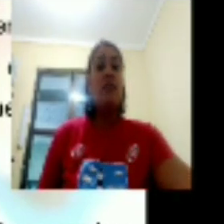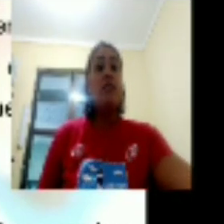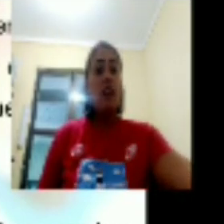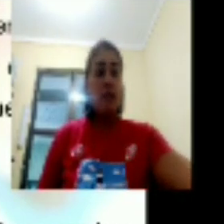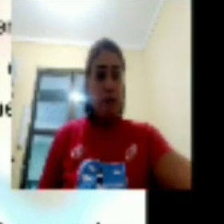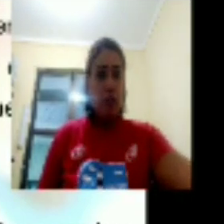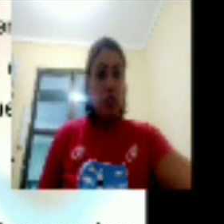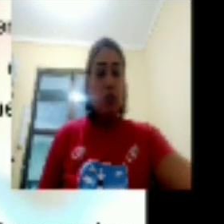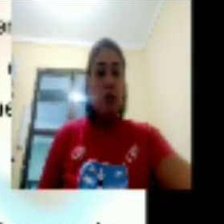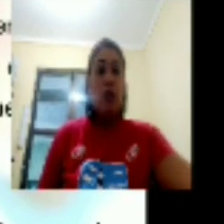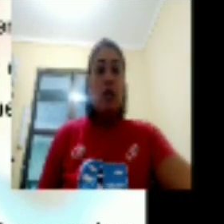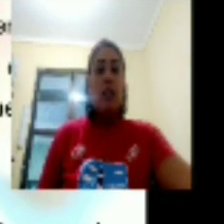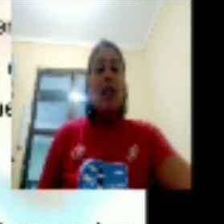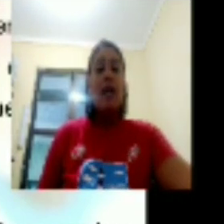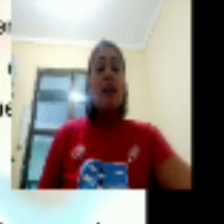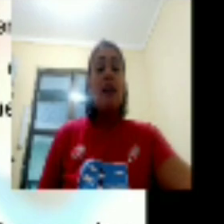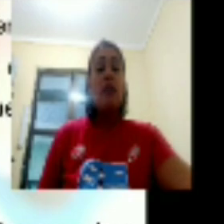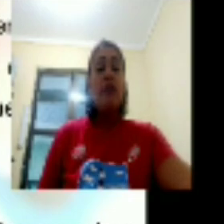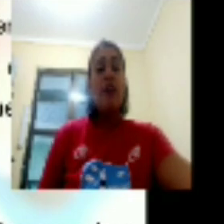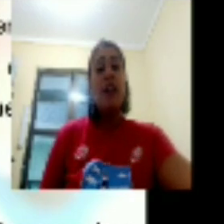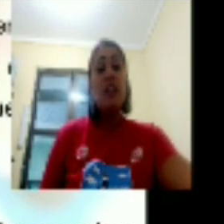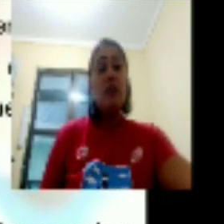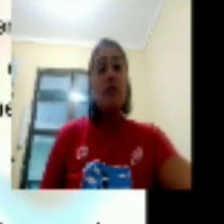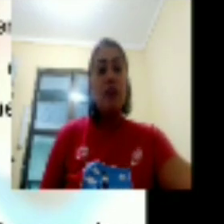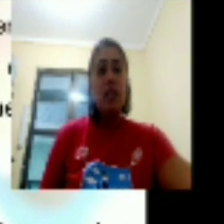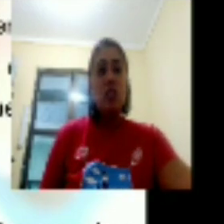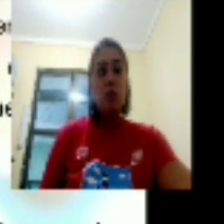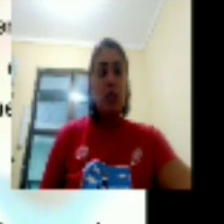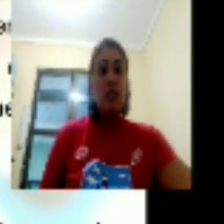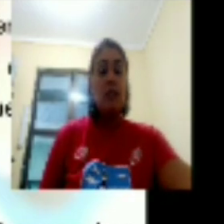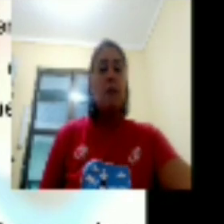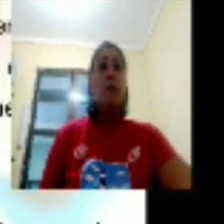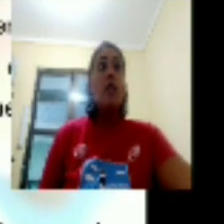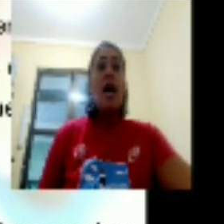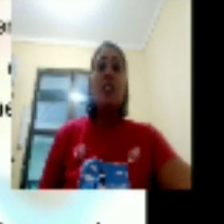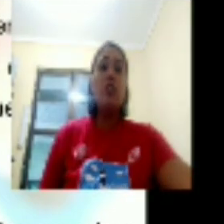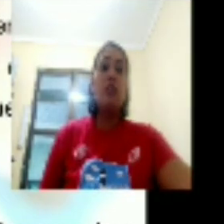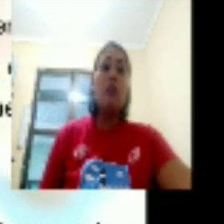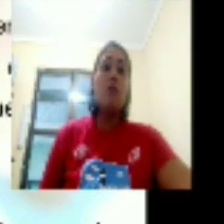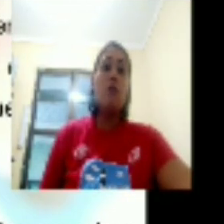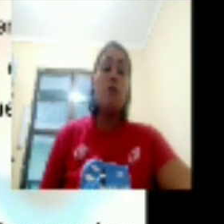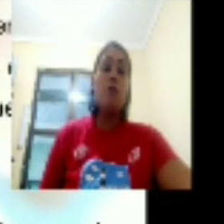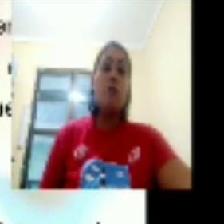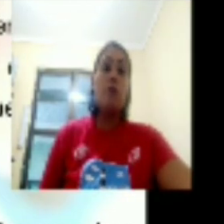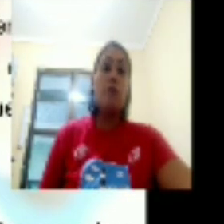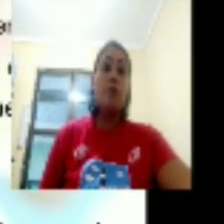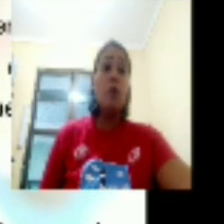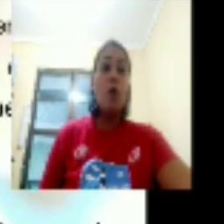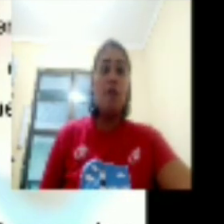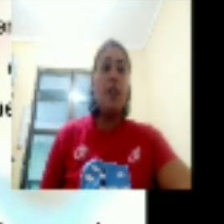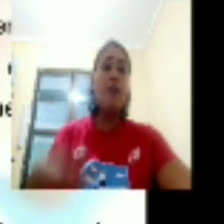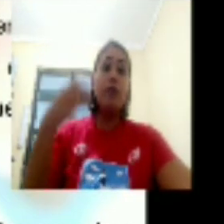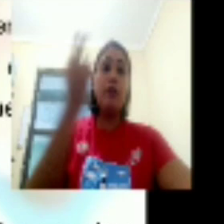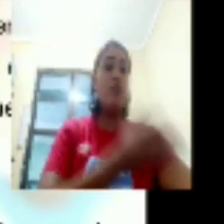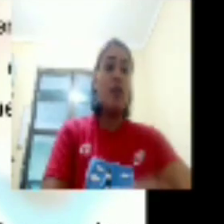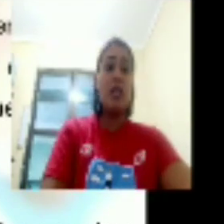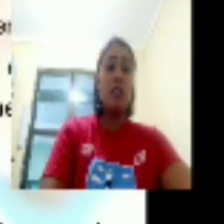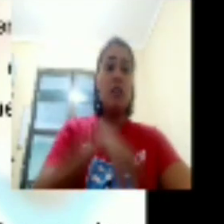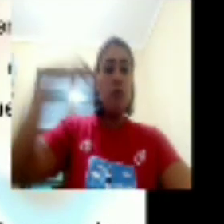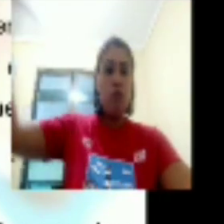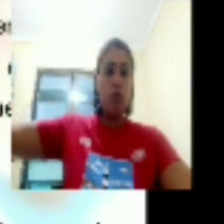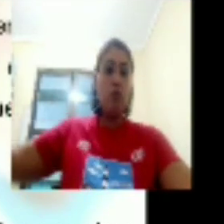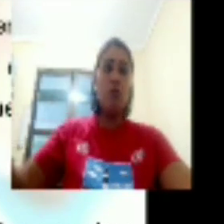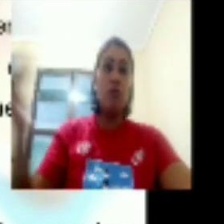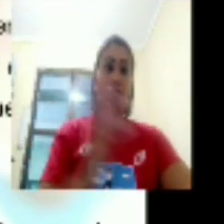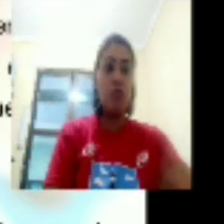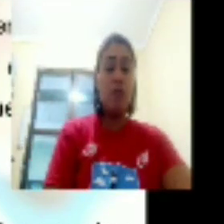que tem que ser revisto. E aí, infelizmente, a gente tem um governo, não só